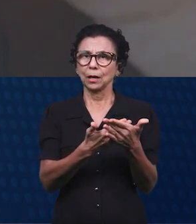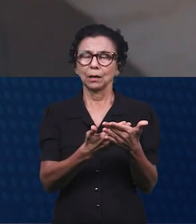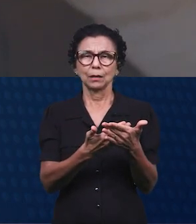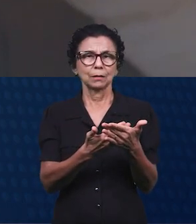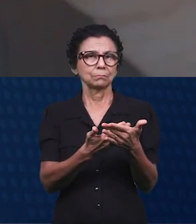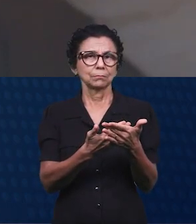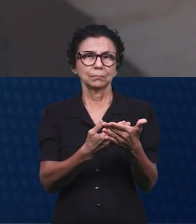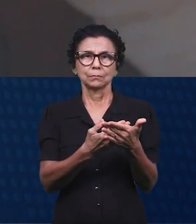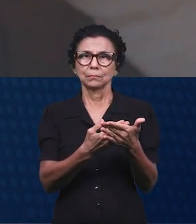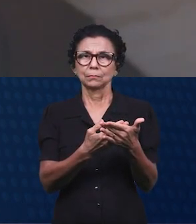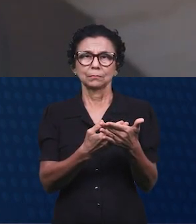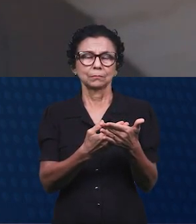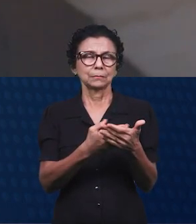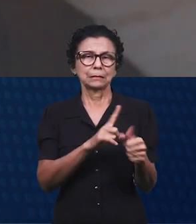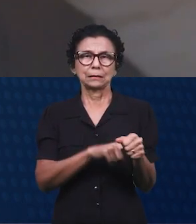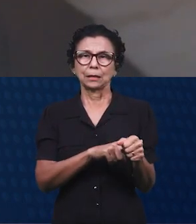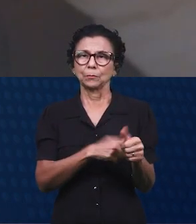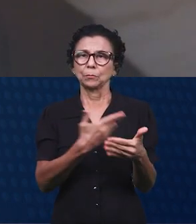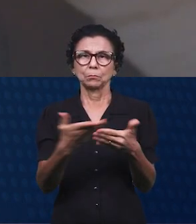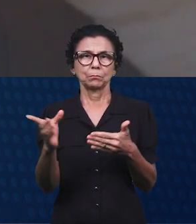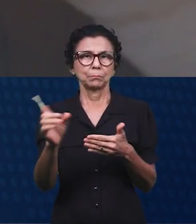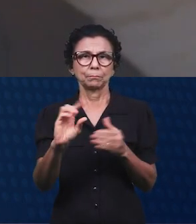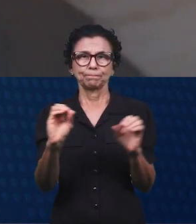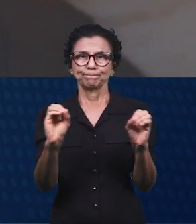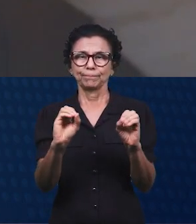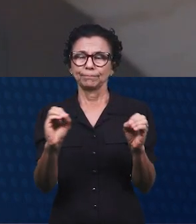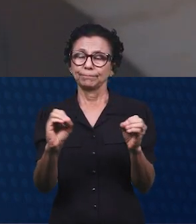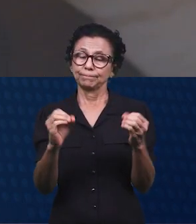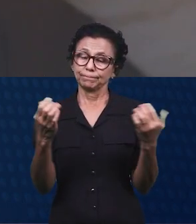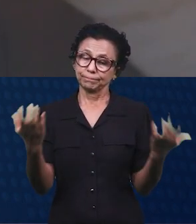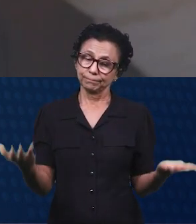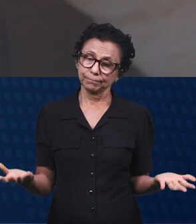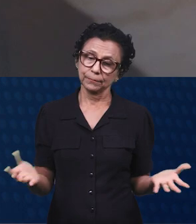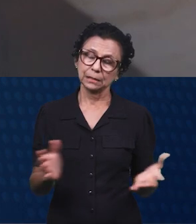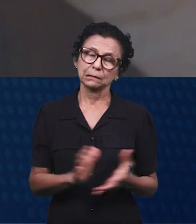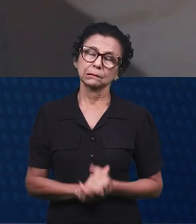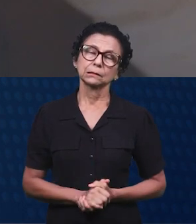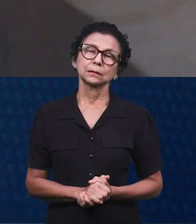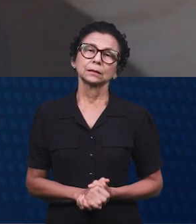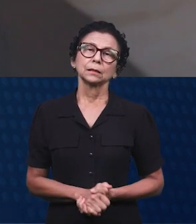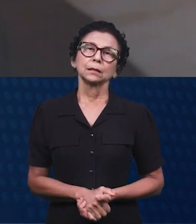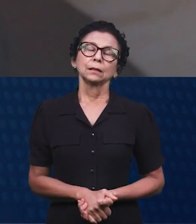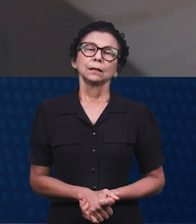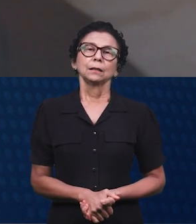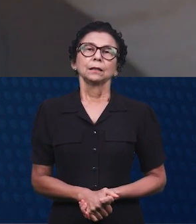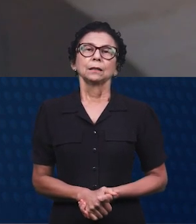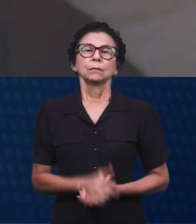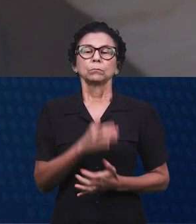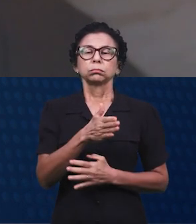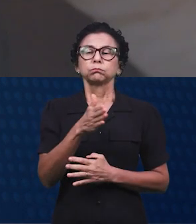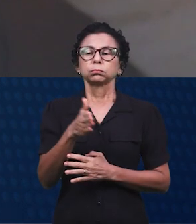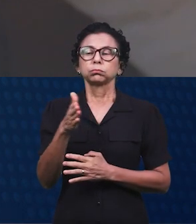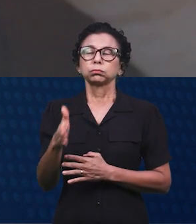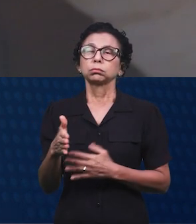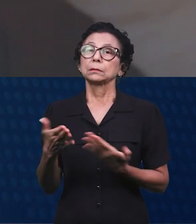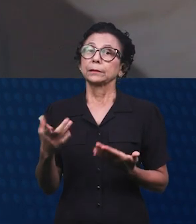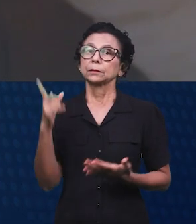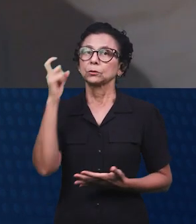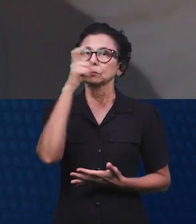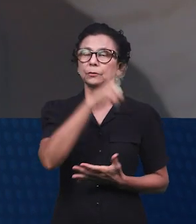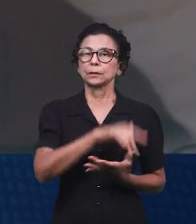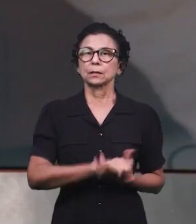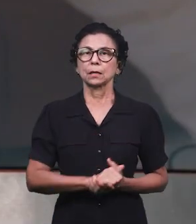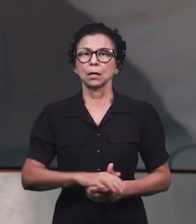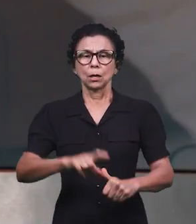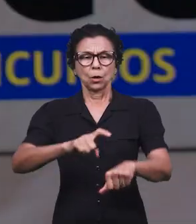muito dessa perda de tempo com deslocamentos, ok? Outra coisa, os horários são rígidos.